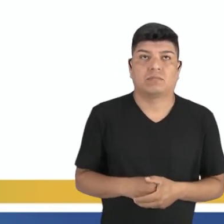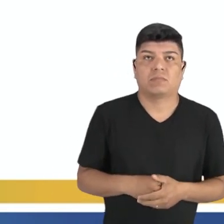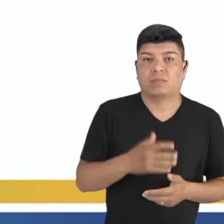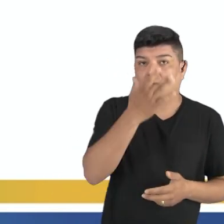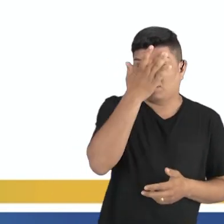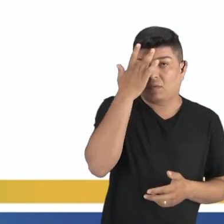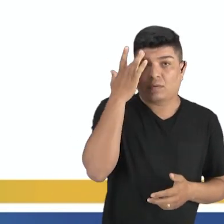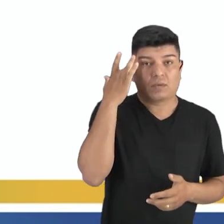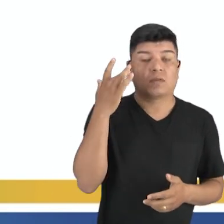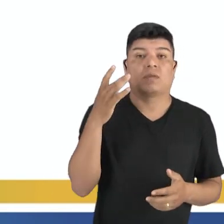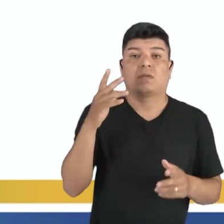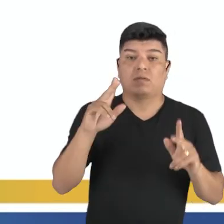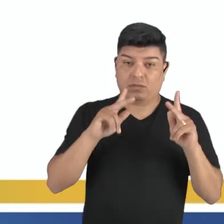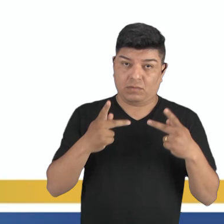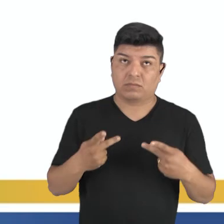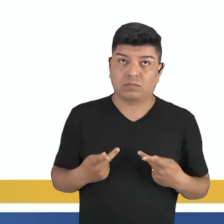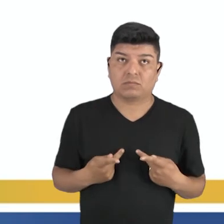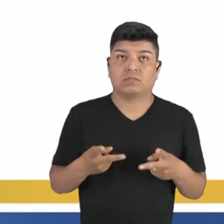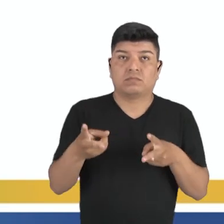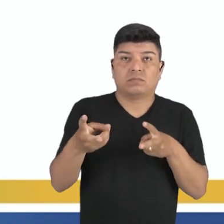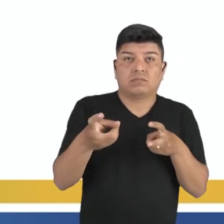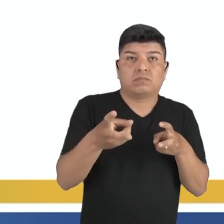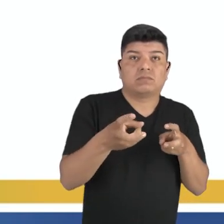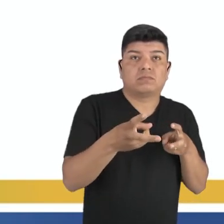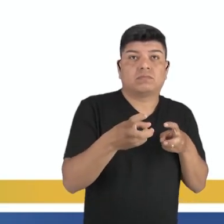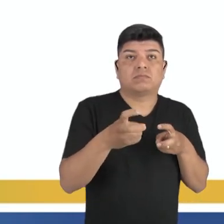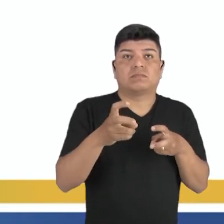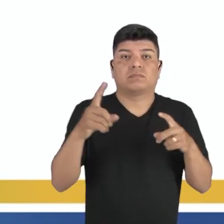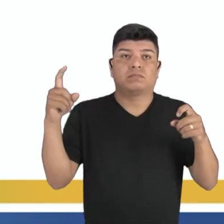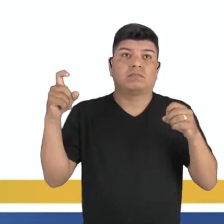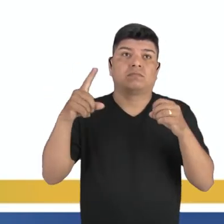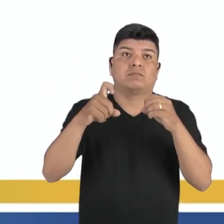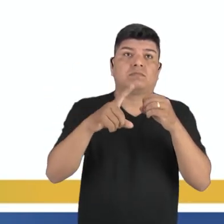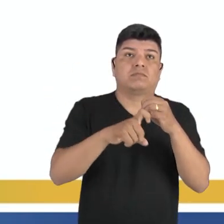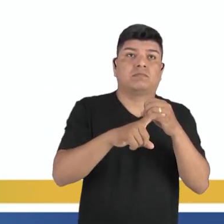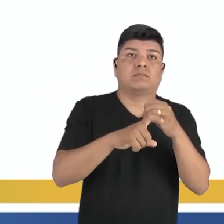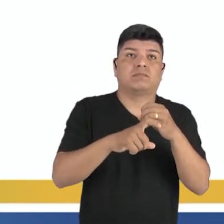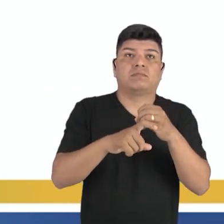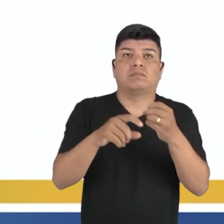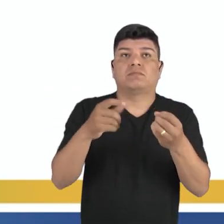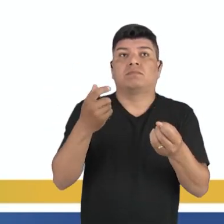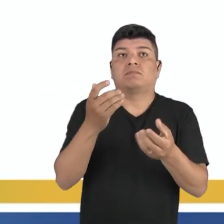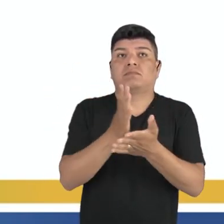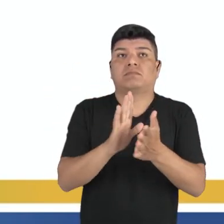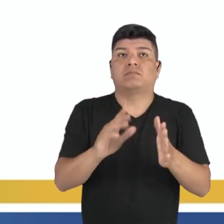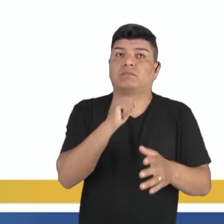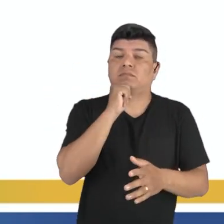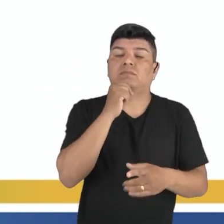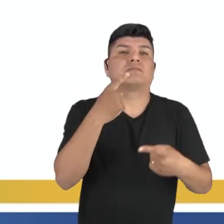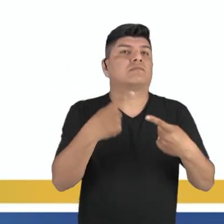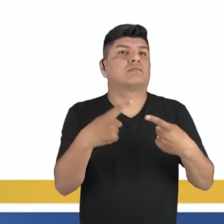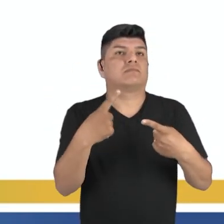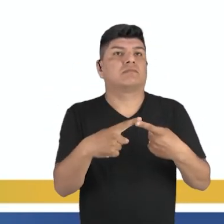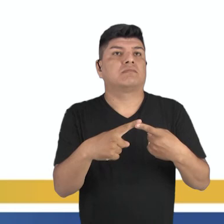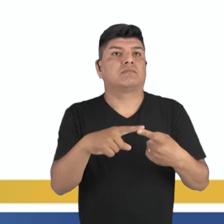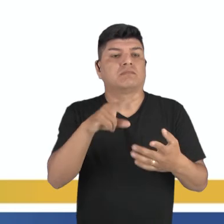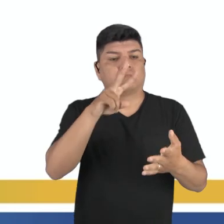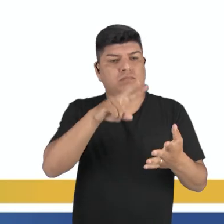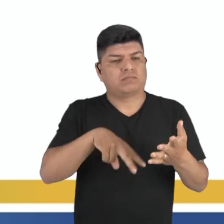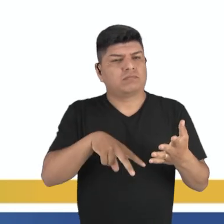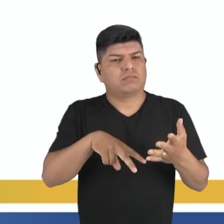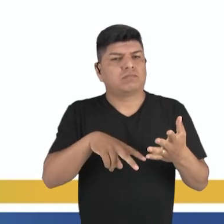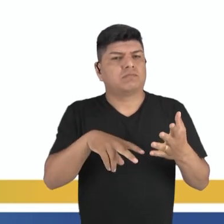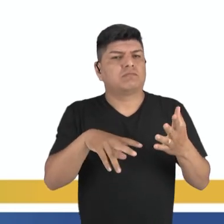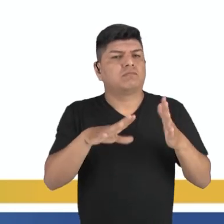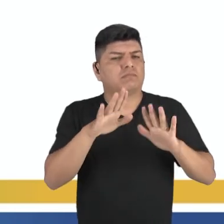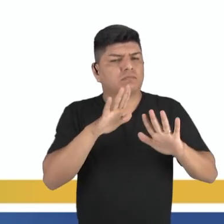humana, após a fecundação, verifica-se a suspensão da menstruação por quê? E aí, quero que em casa você leia